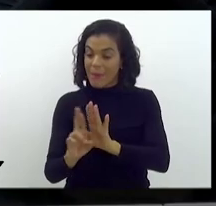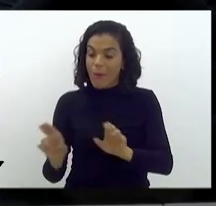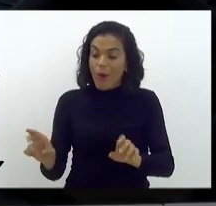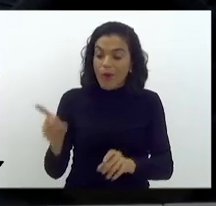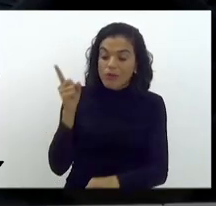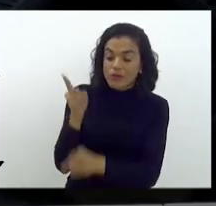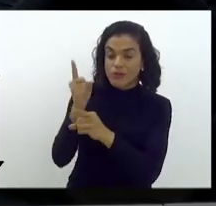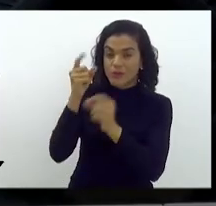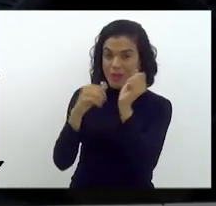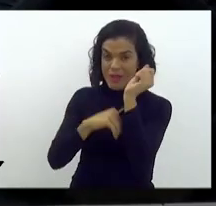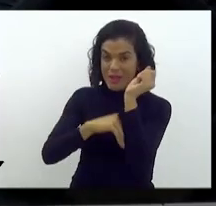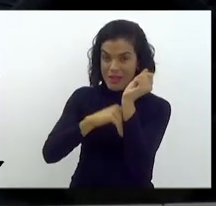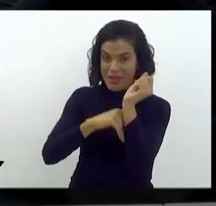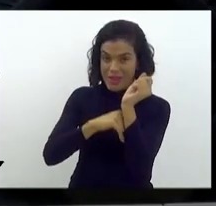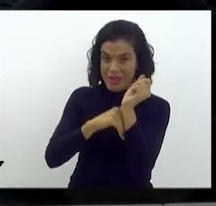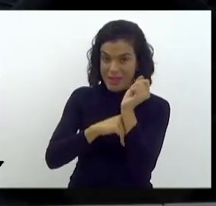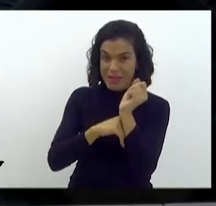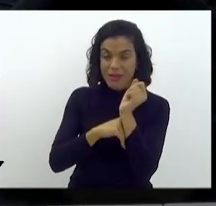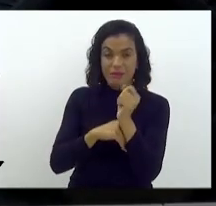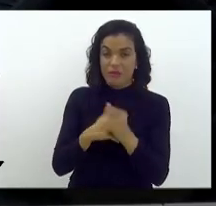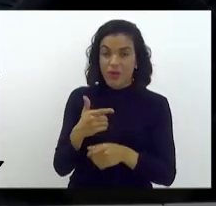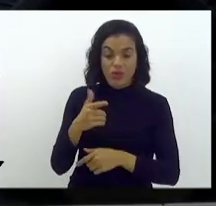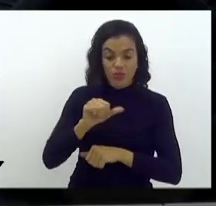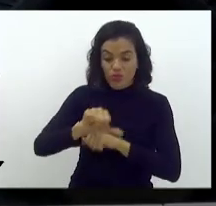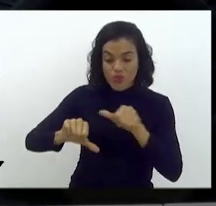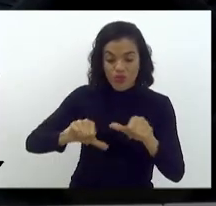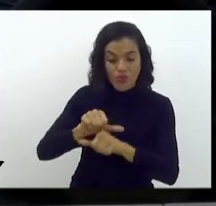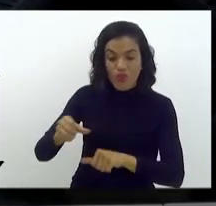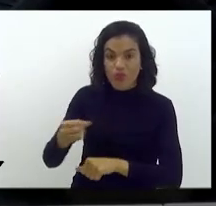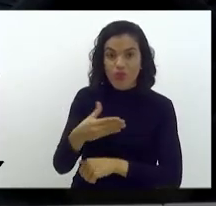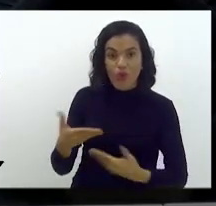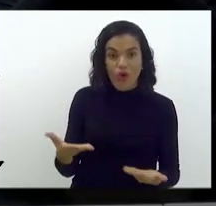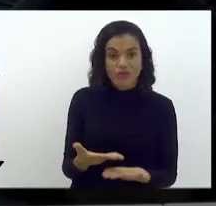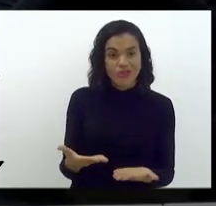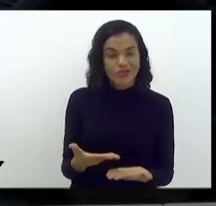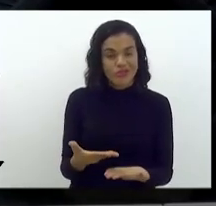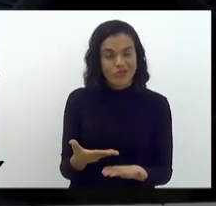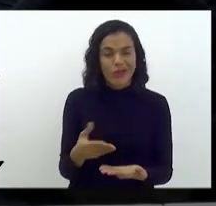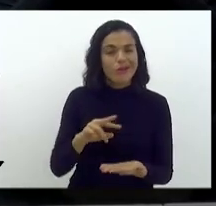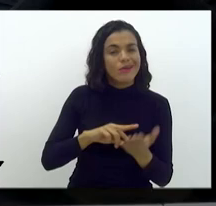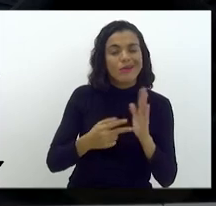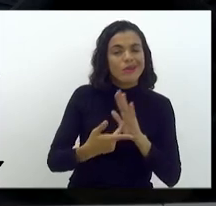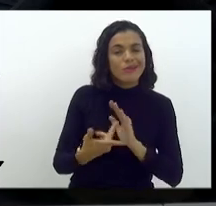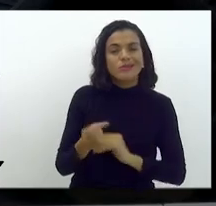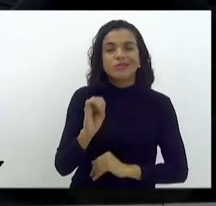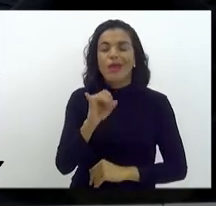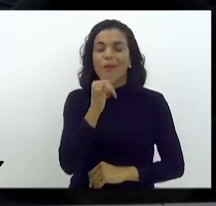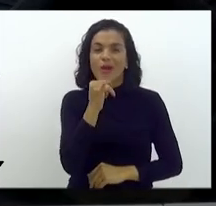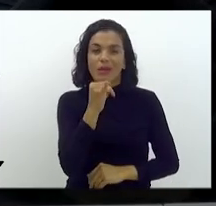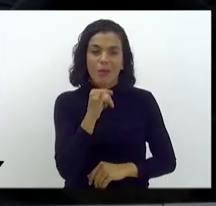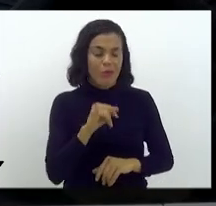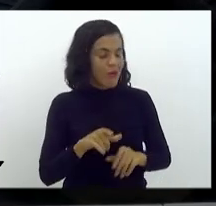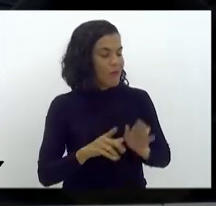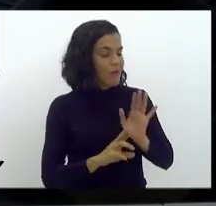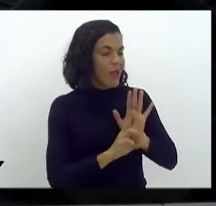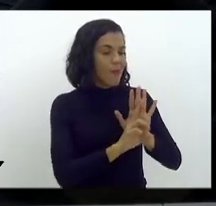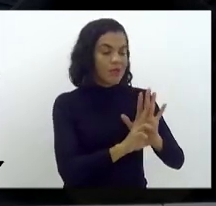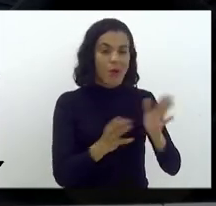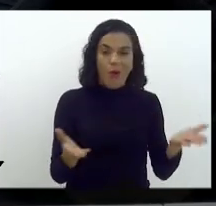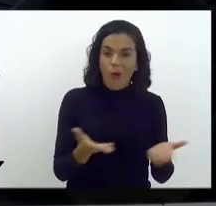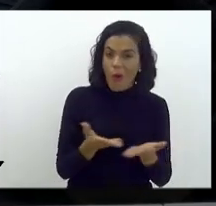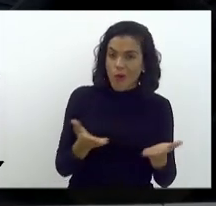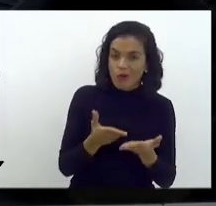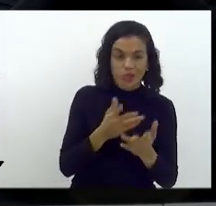de sigilo que usava em 2015 não tem atualização não tem utilização hoje ou seja uma representação que usava em 2015 hoje